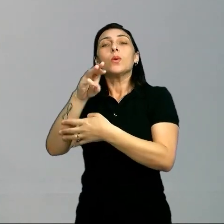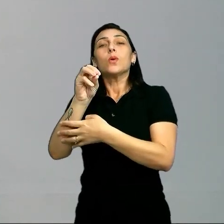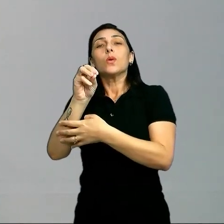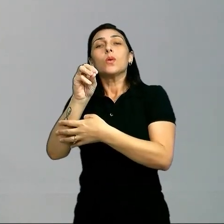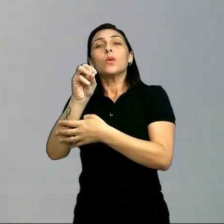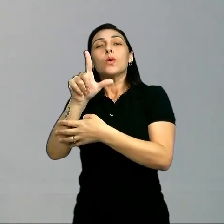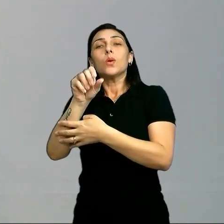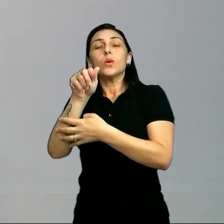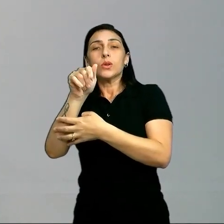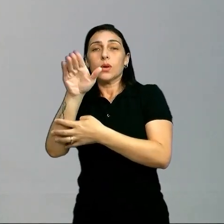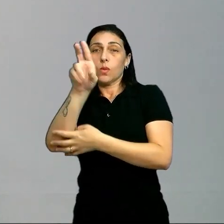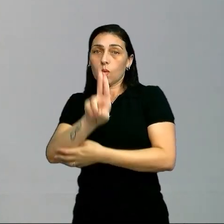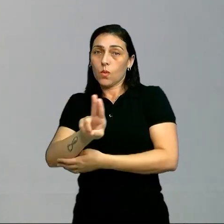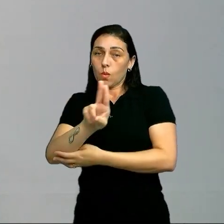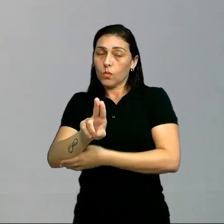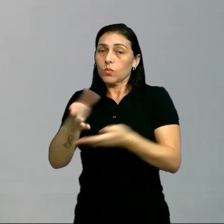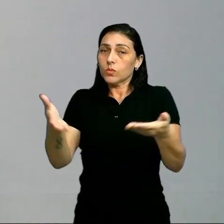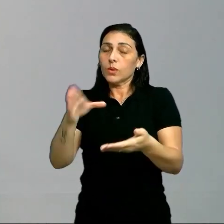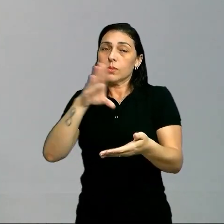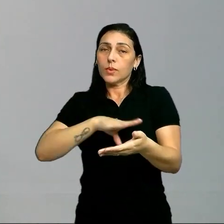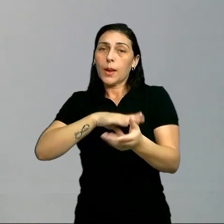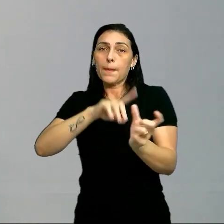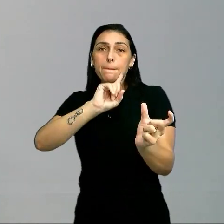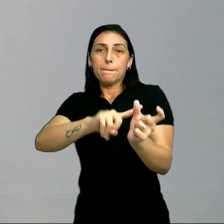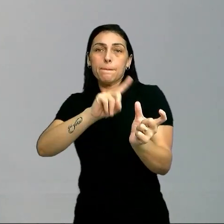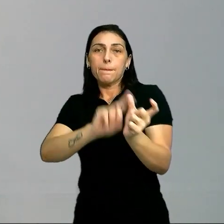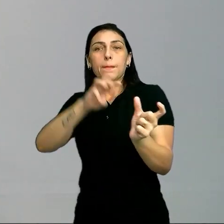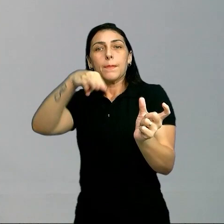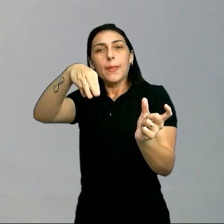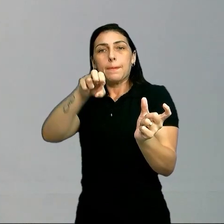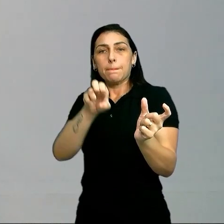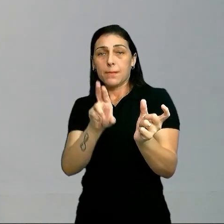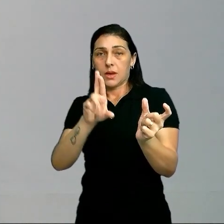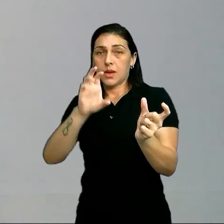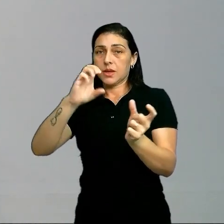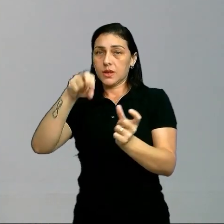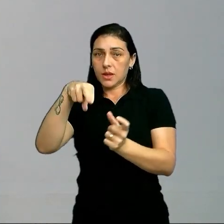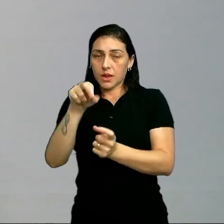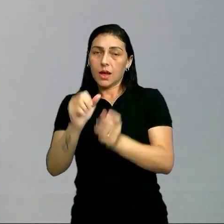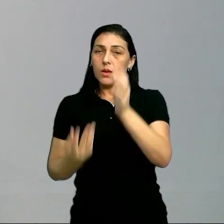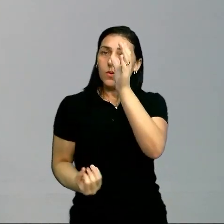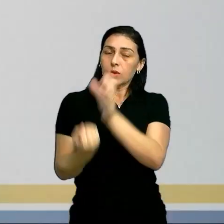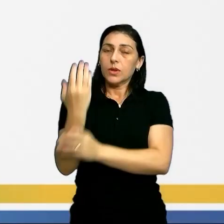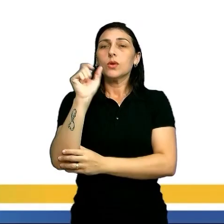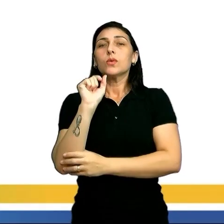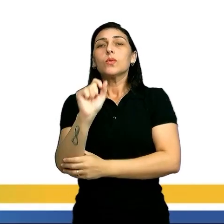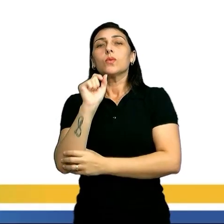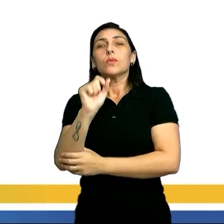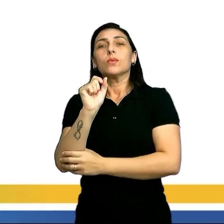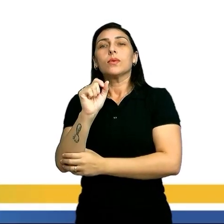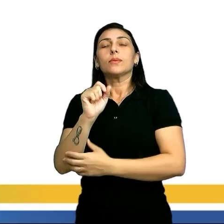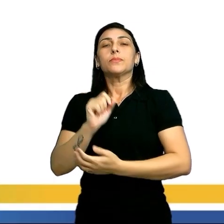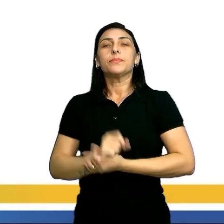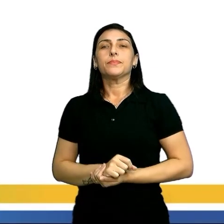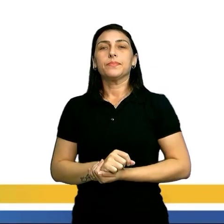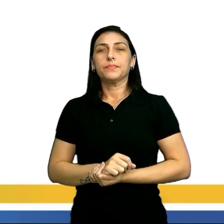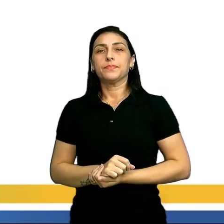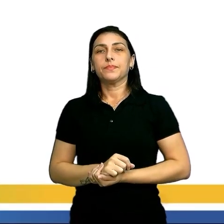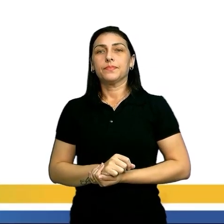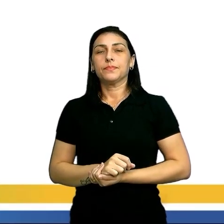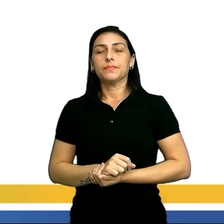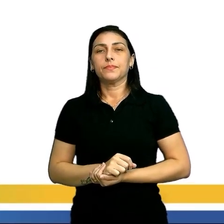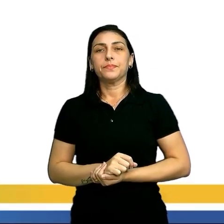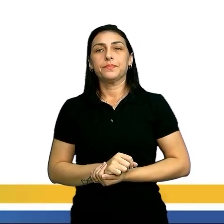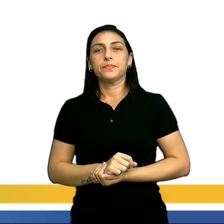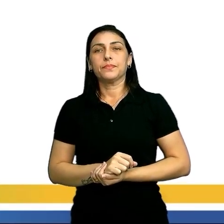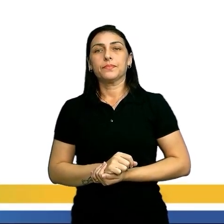tem, hoje utilizamos em língua portuguesa, a palavra mercenário, que tem uma origem aí nos mercenos. Vamos